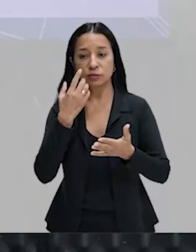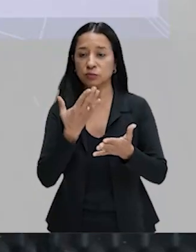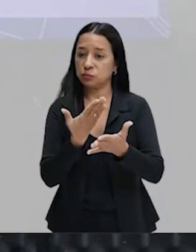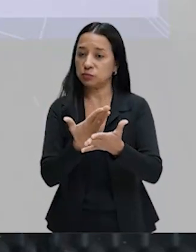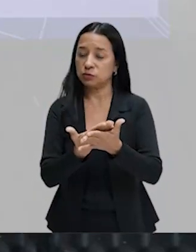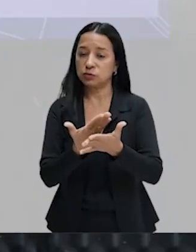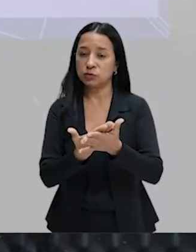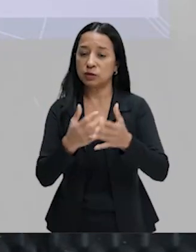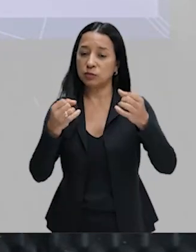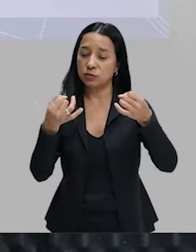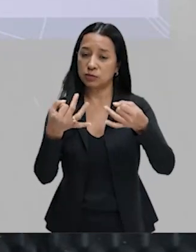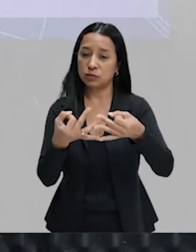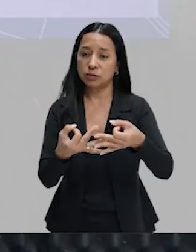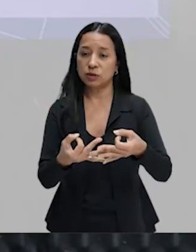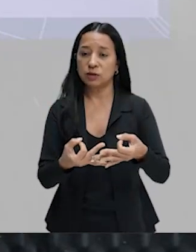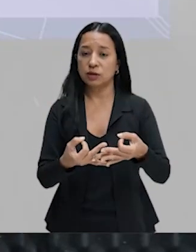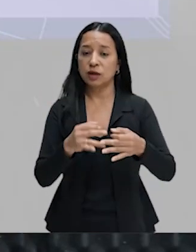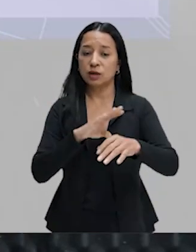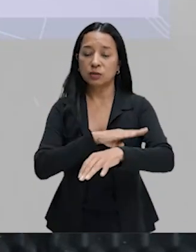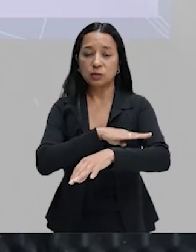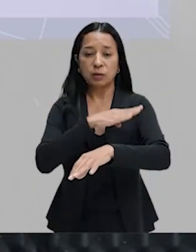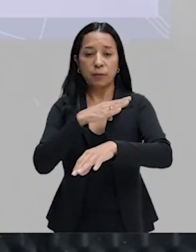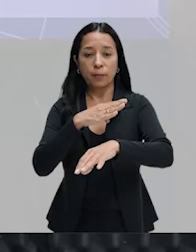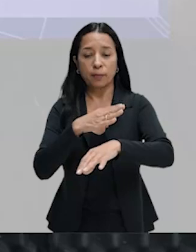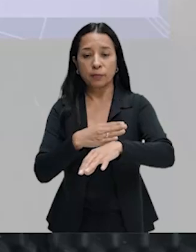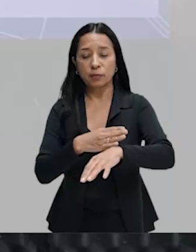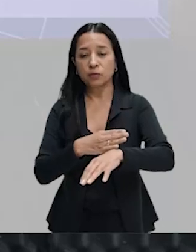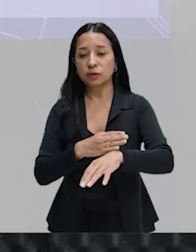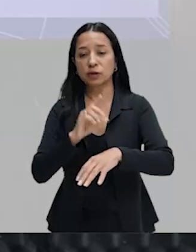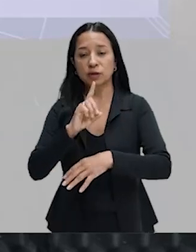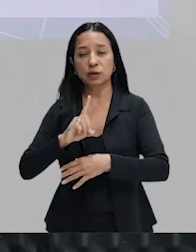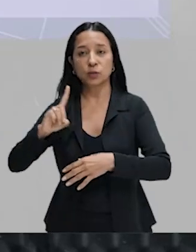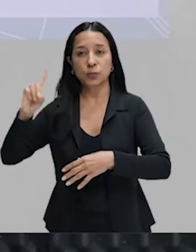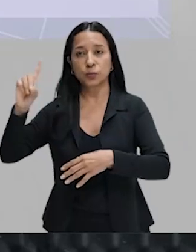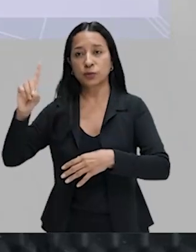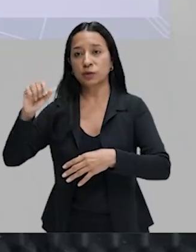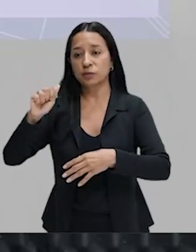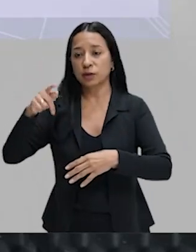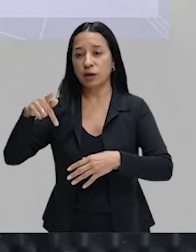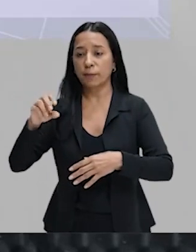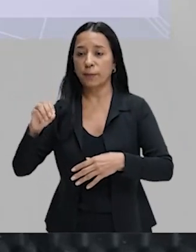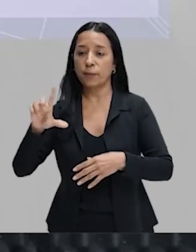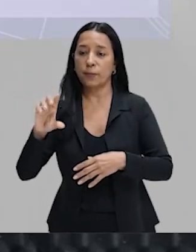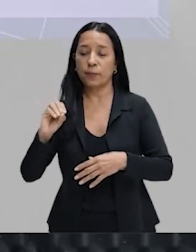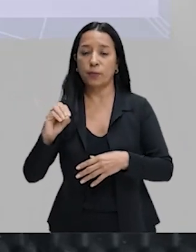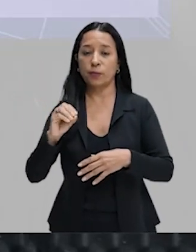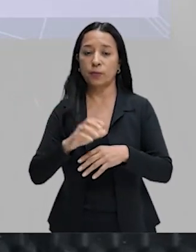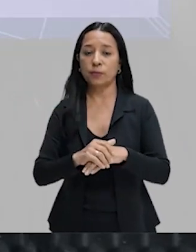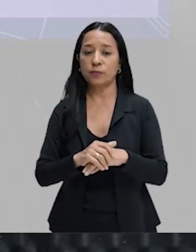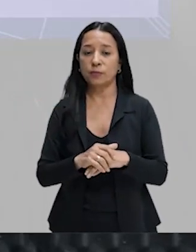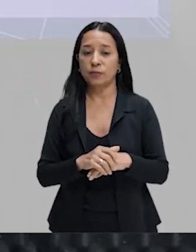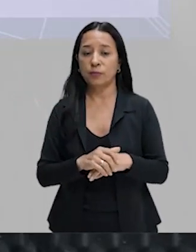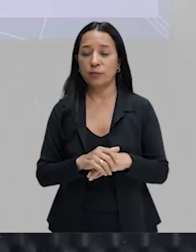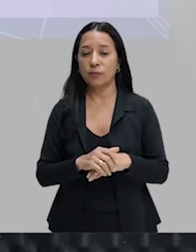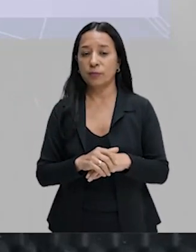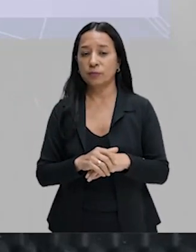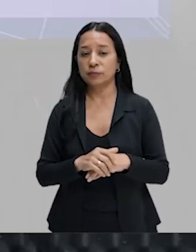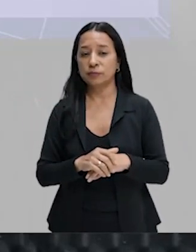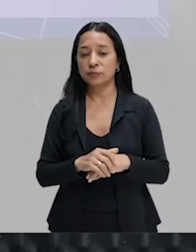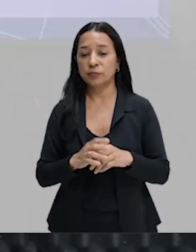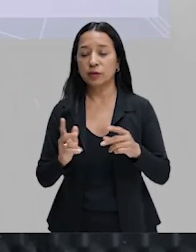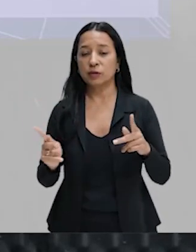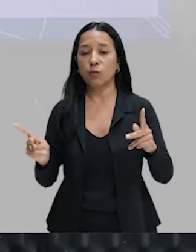deus. Falei aqui da montanha Parnaso, do deus Apolo, que é um deus pagão. Então, a gente tem um paganismo, né, o